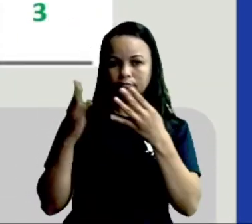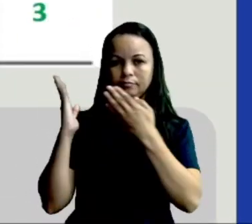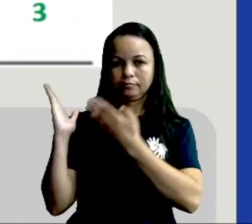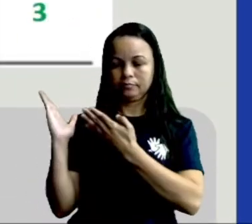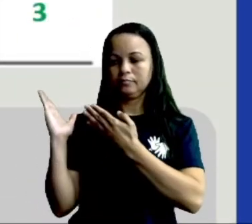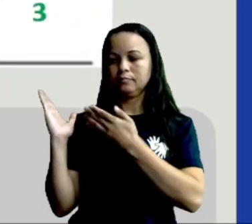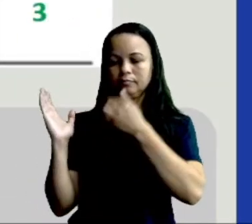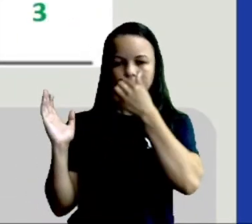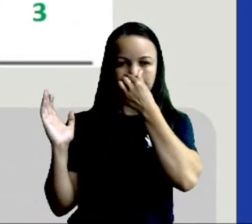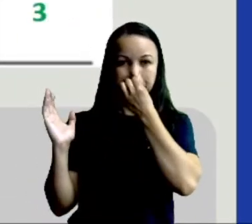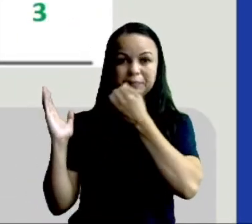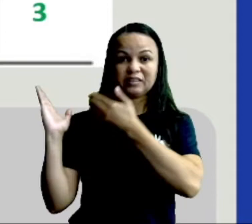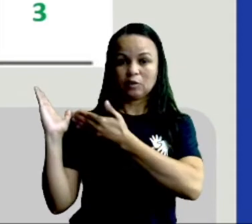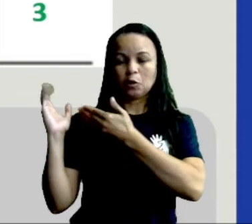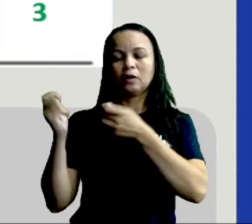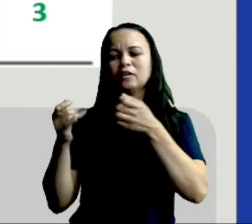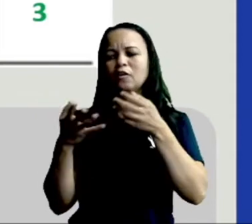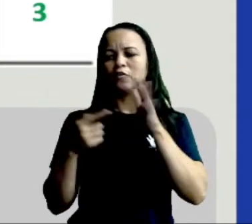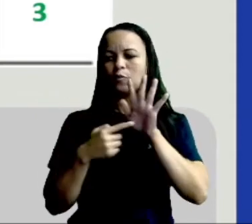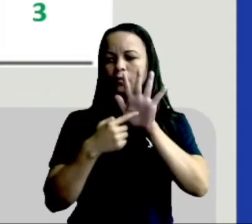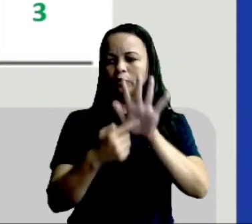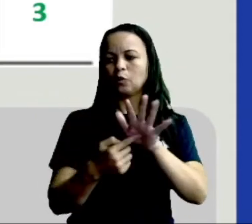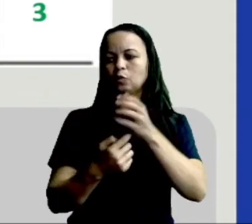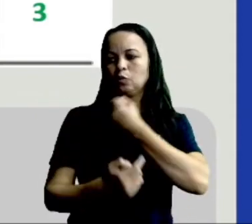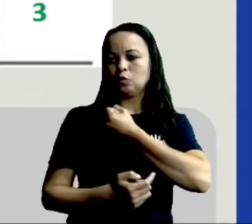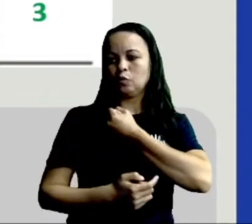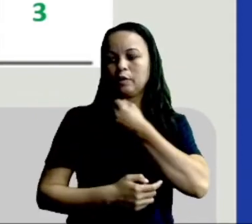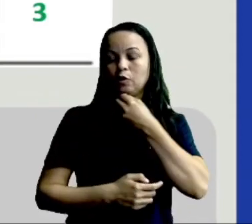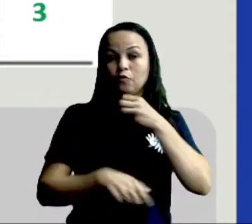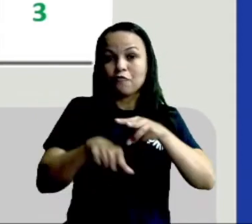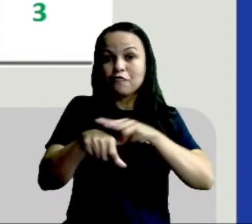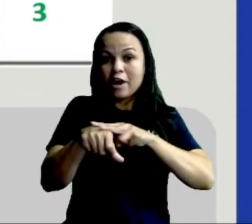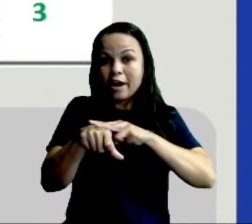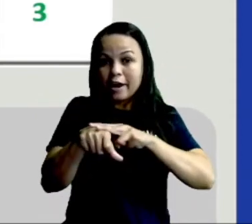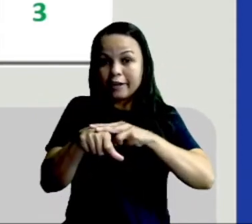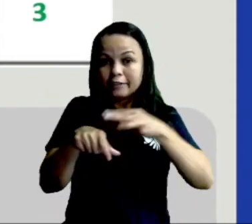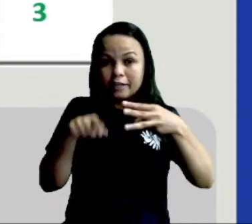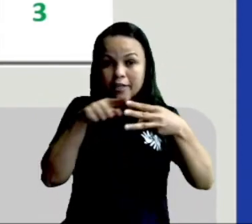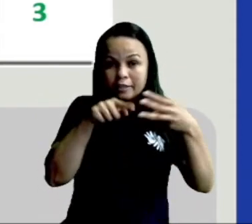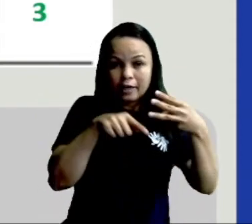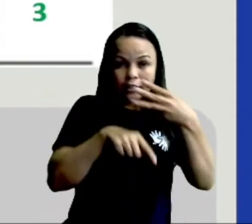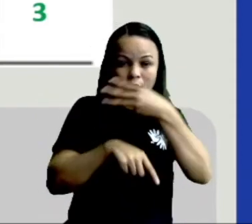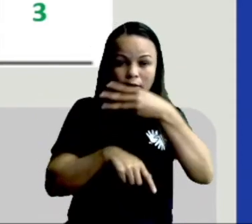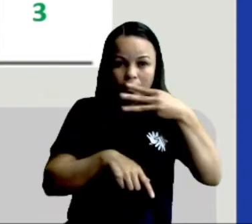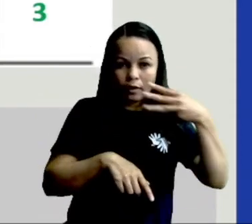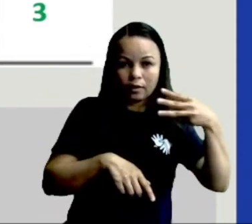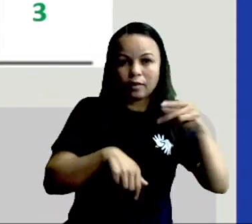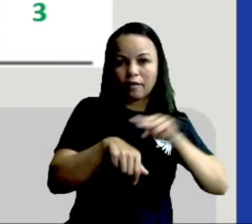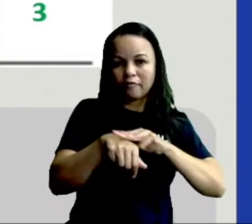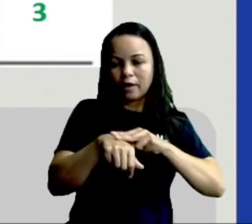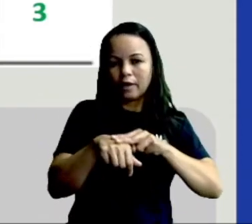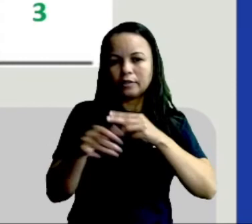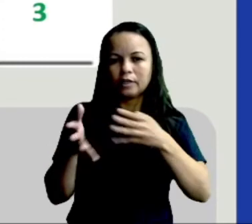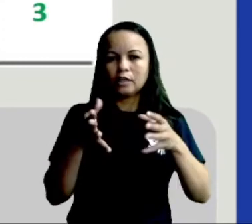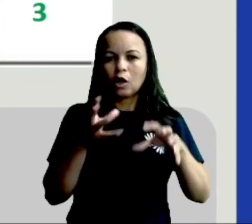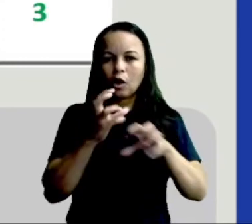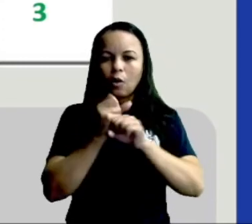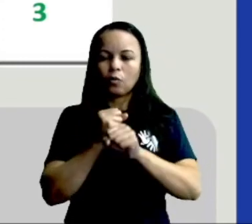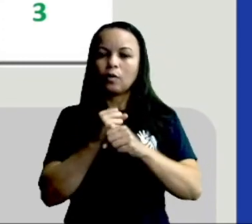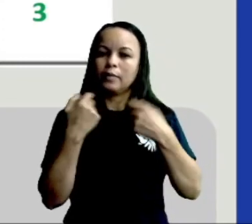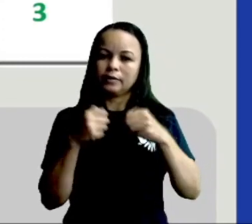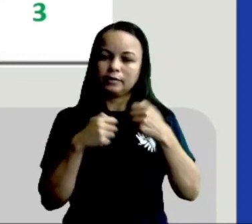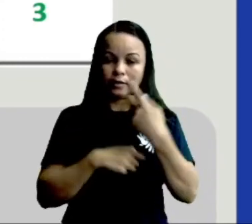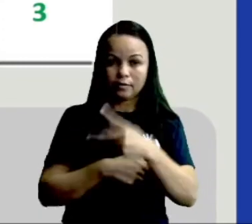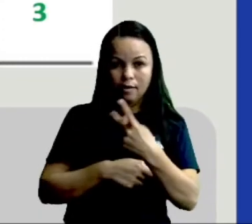vejam aí, ó. Vejam que eu botei de verde ali os números 3. Todos eles, que a gente vai fazer o cálculo agora, eu vou precisar desse